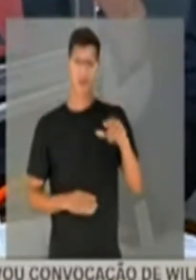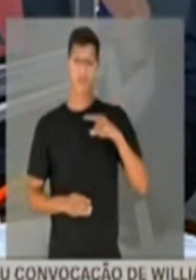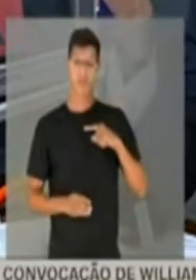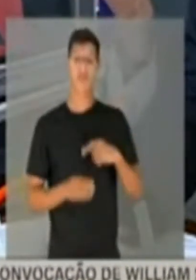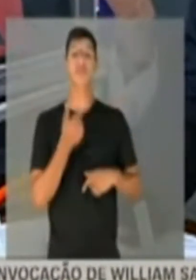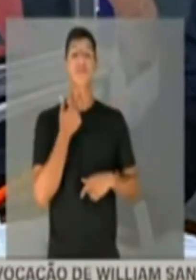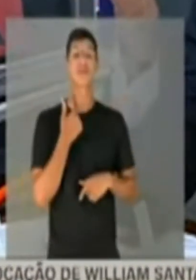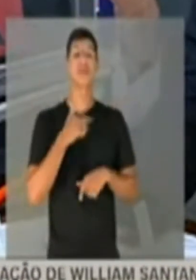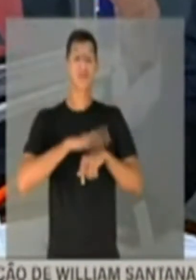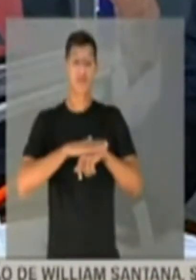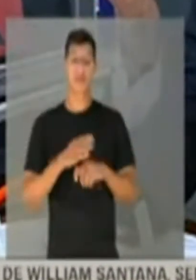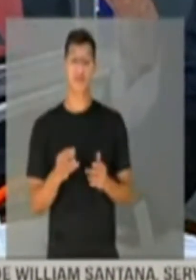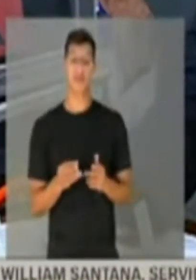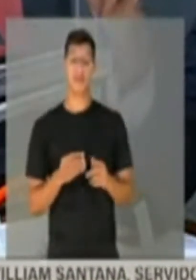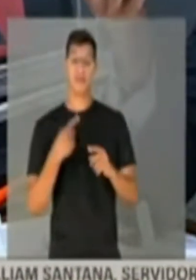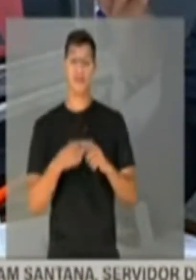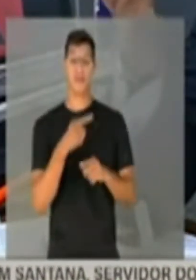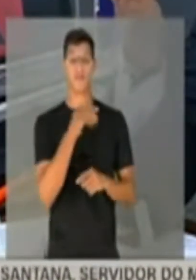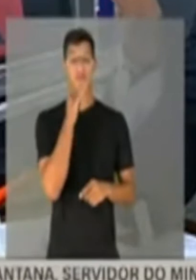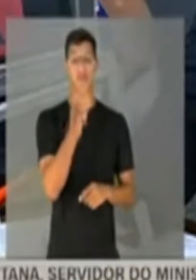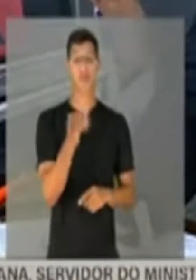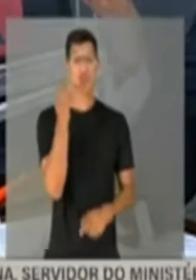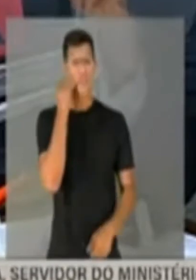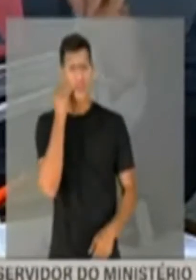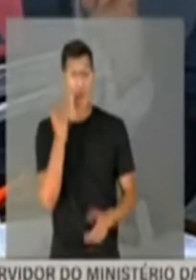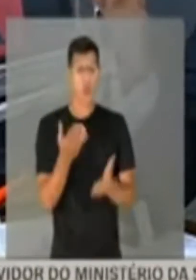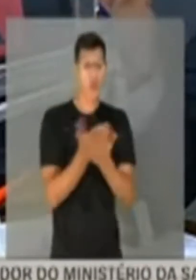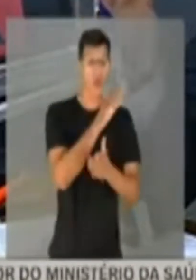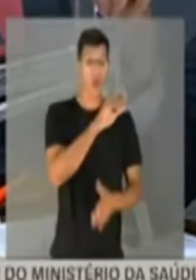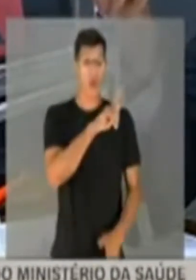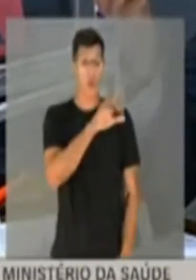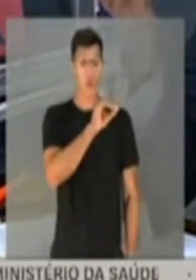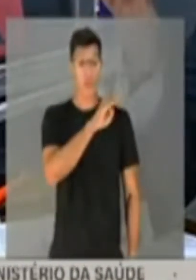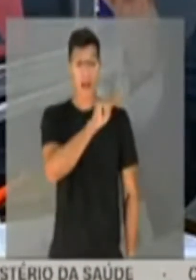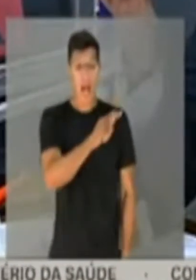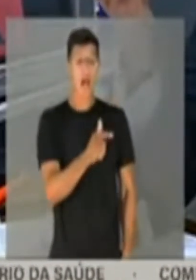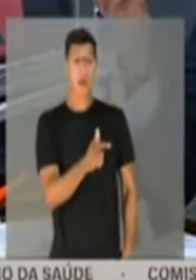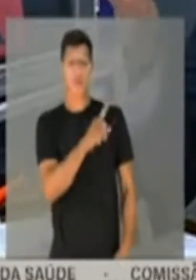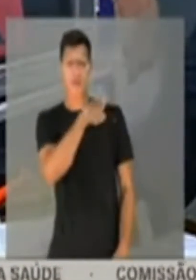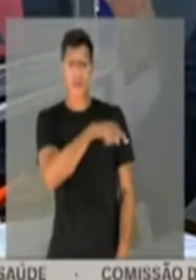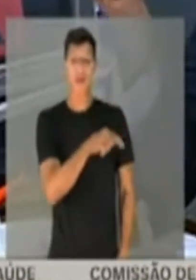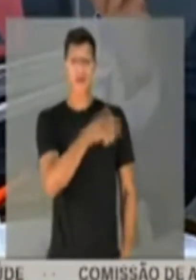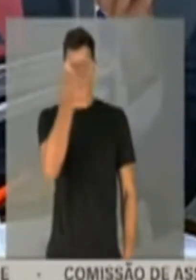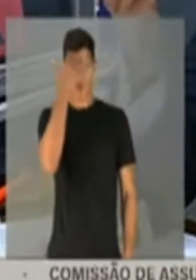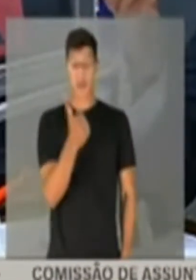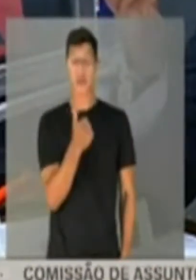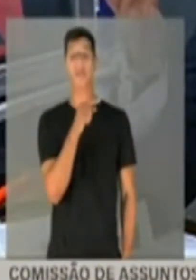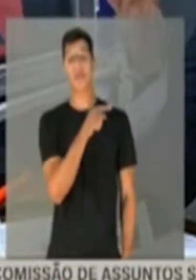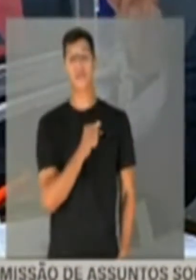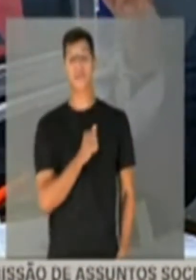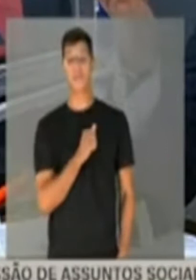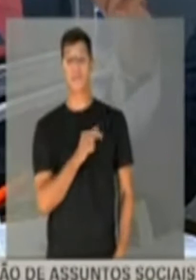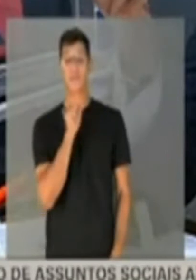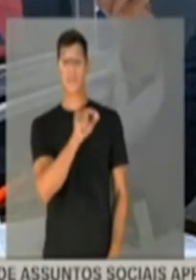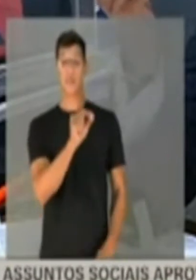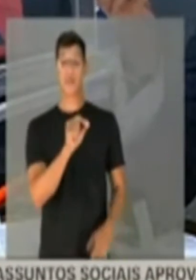o desejo de fazer, porque o senhor está dizendo que tentou sancionar a Global e tal. Então, o senhor sabia